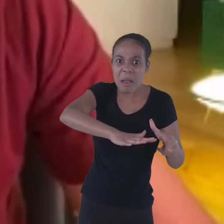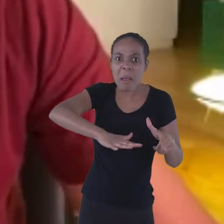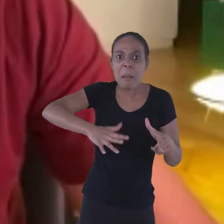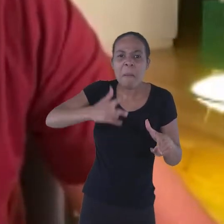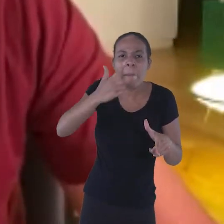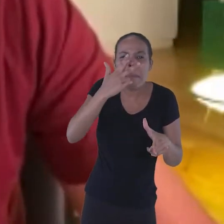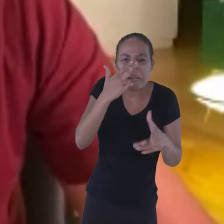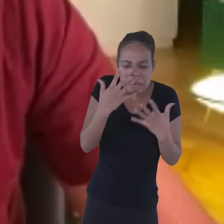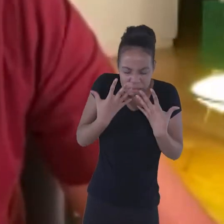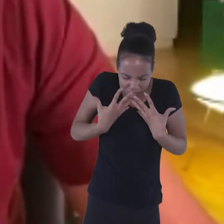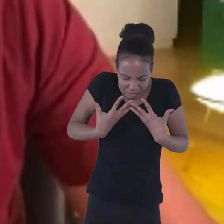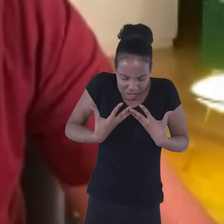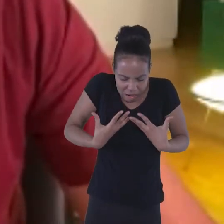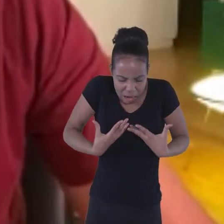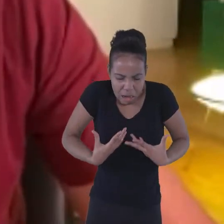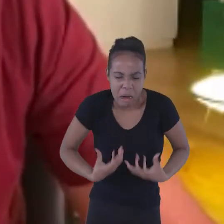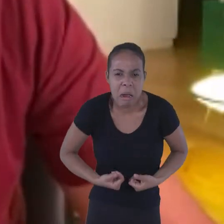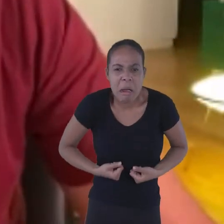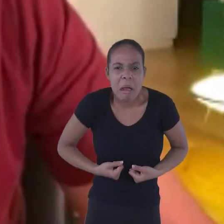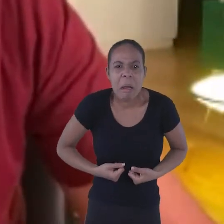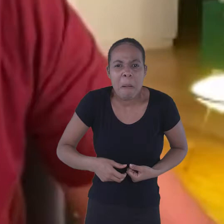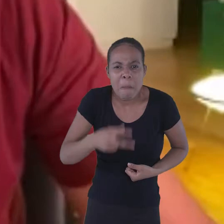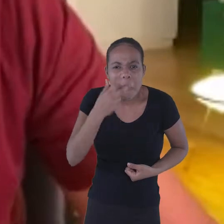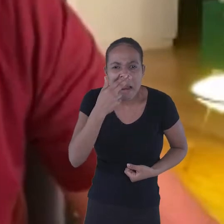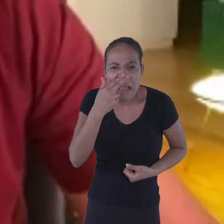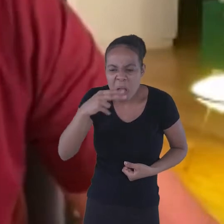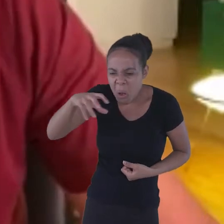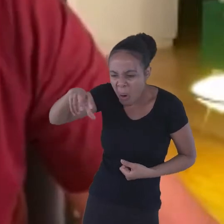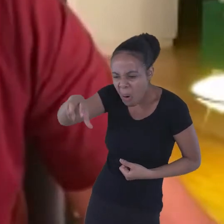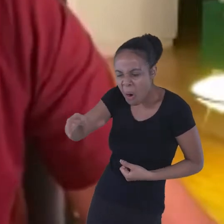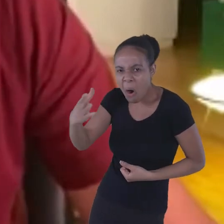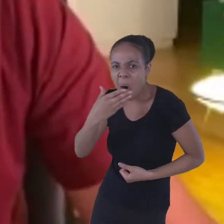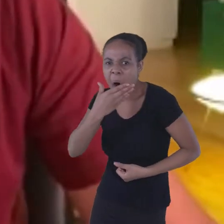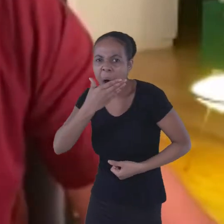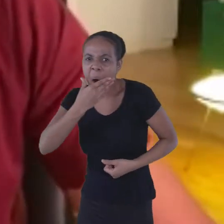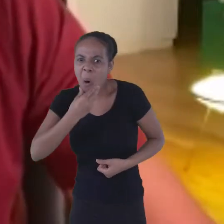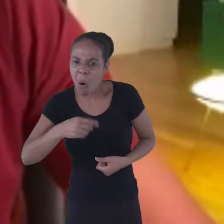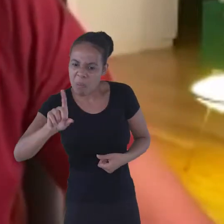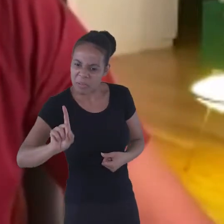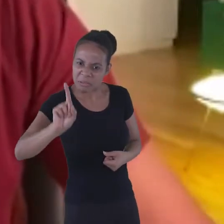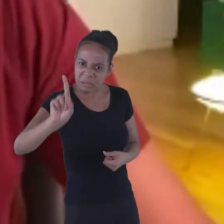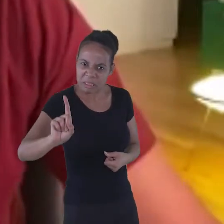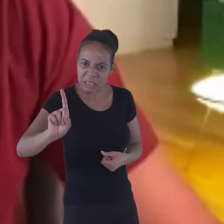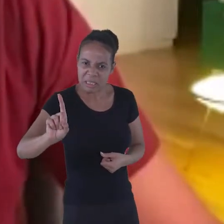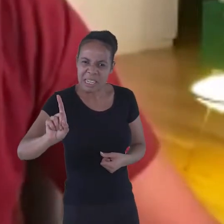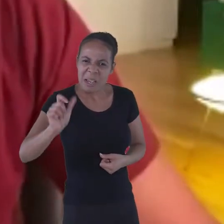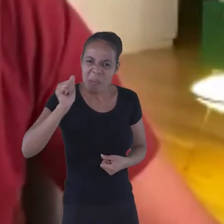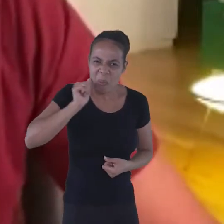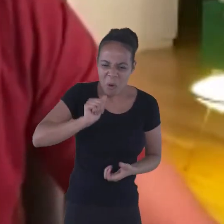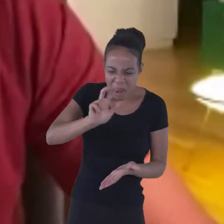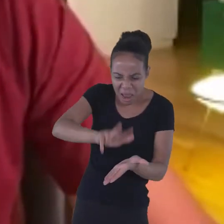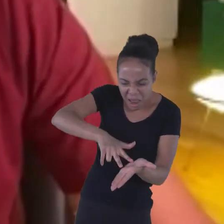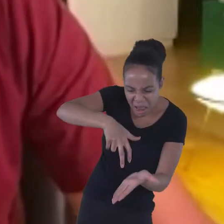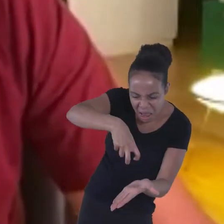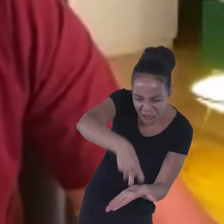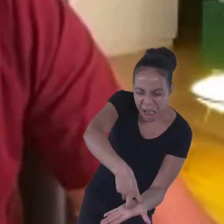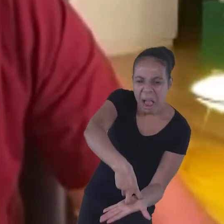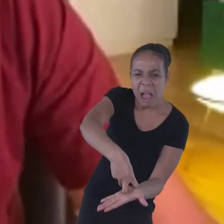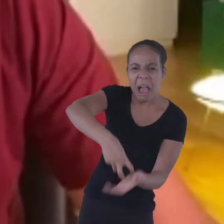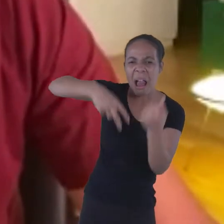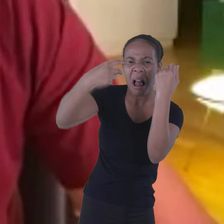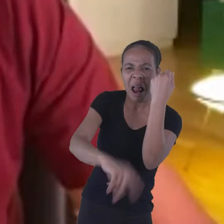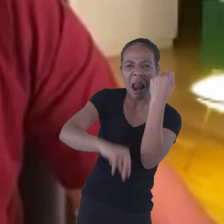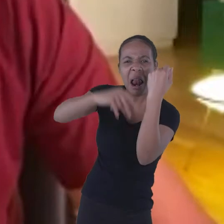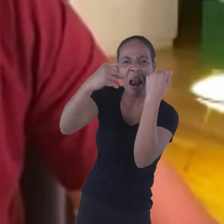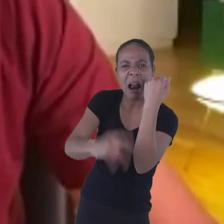melancólico, em um palco arrepiante das ações humanas mesquinhas e criminosas. Aí você fala o nome das crianças. O